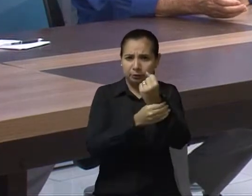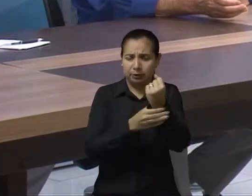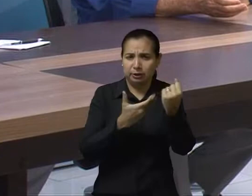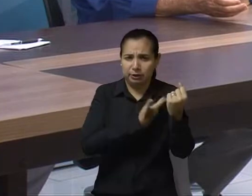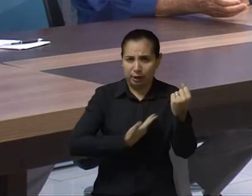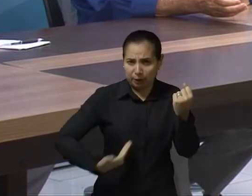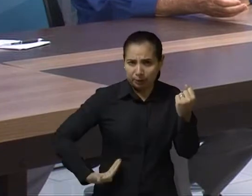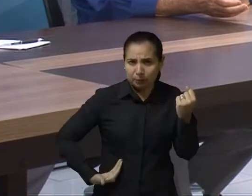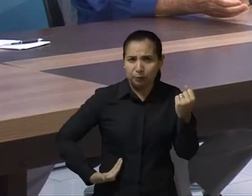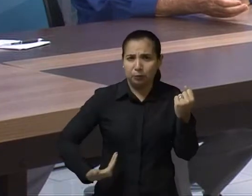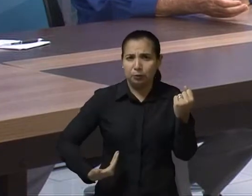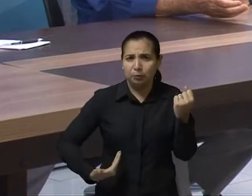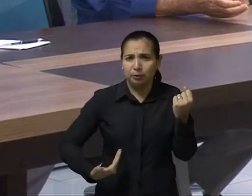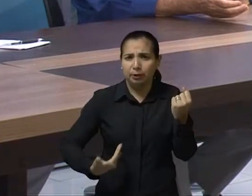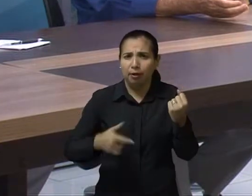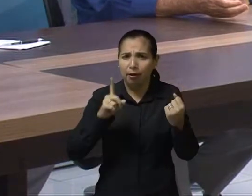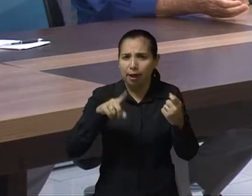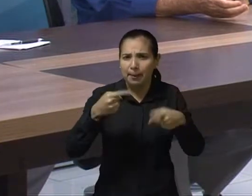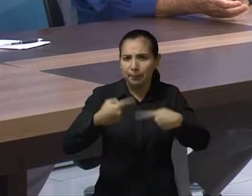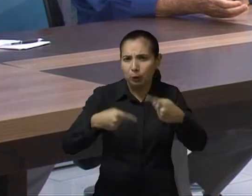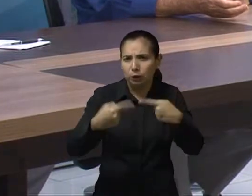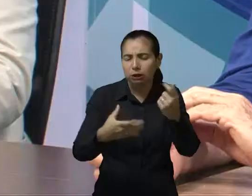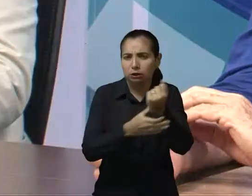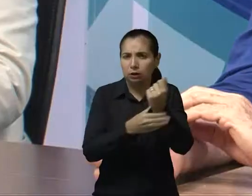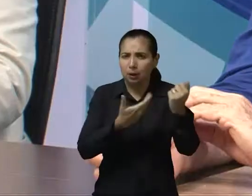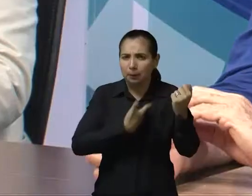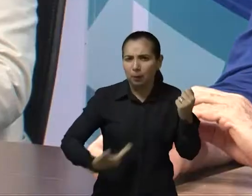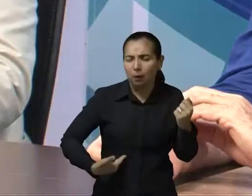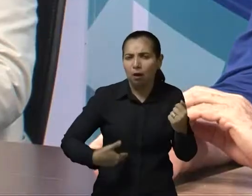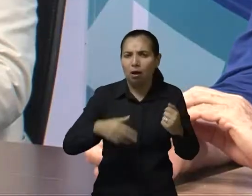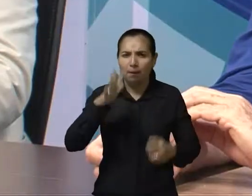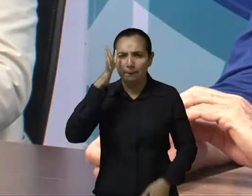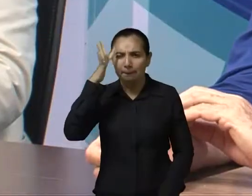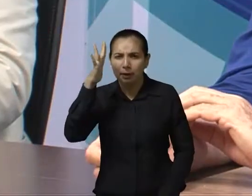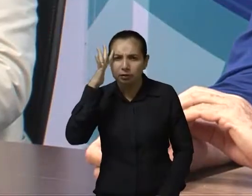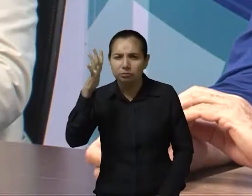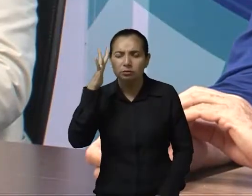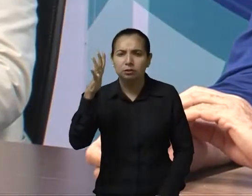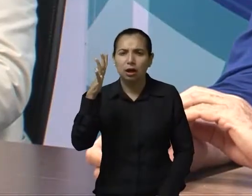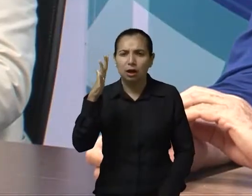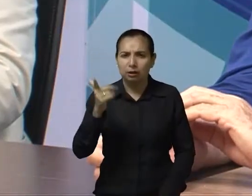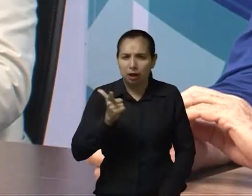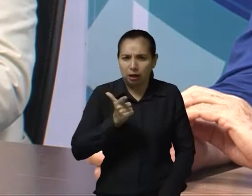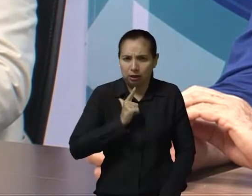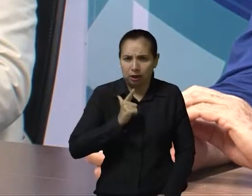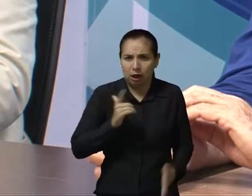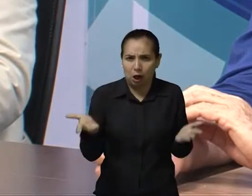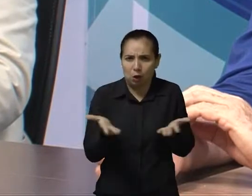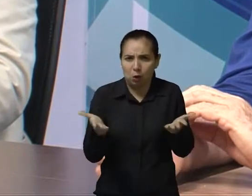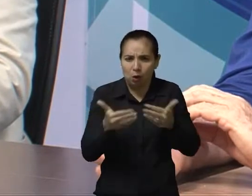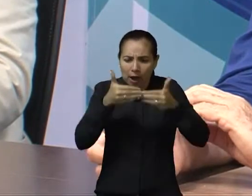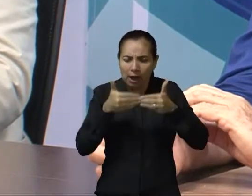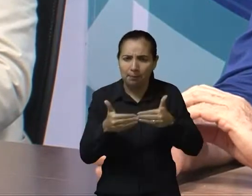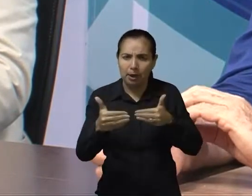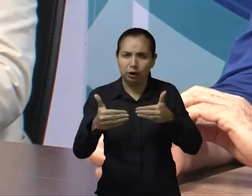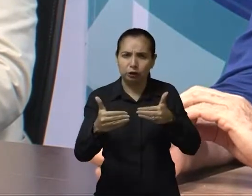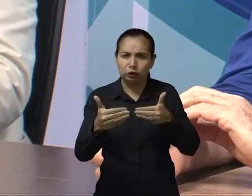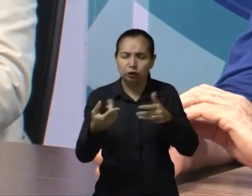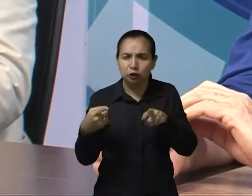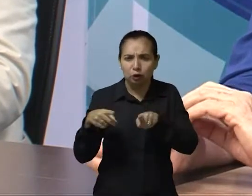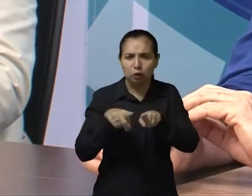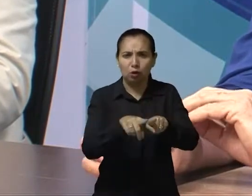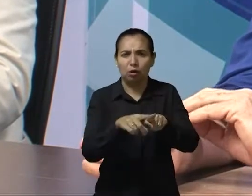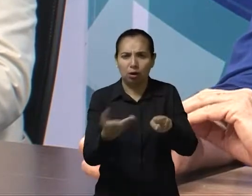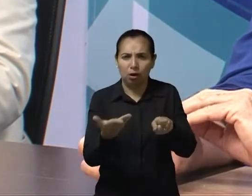pública política de segurança pública seja pensada também a partir do sistema prisional, essa